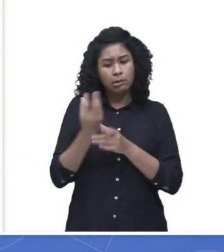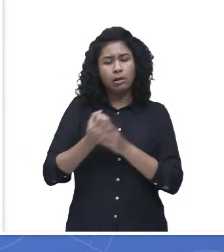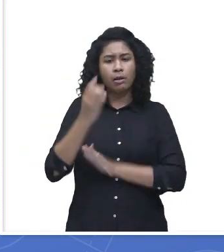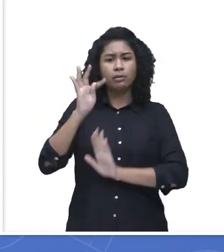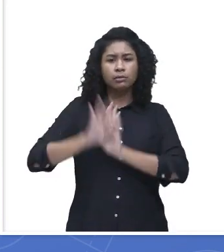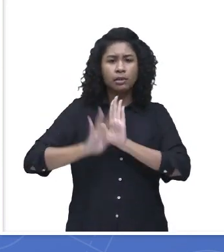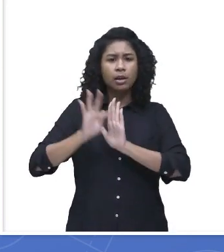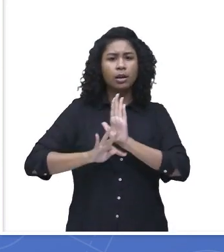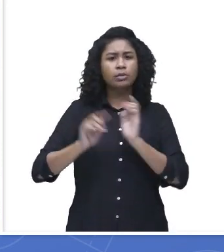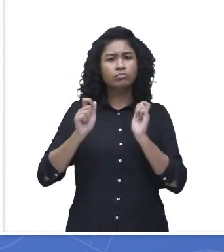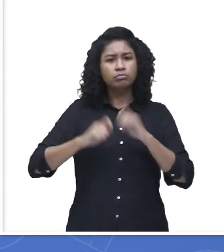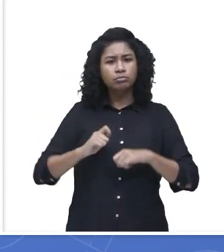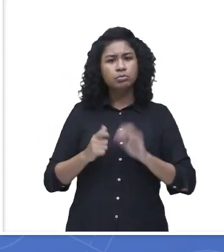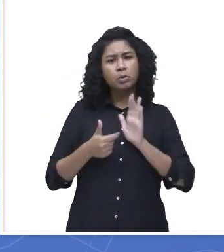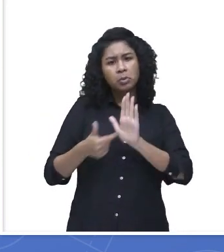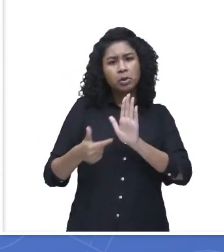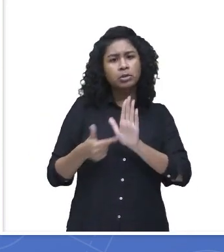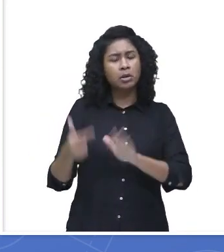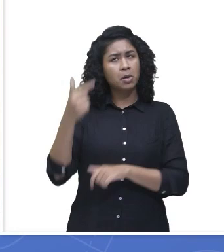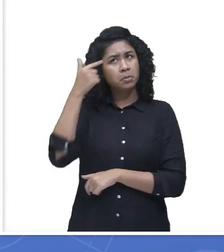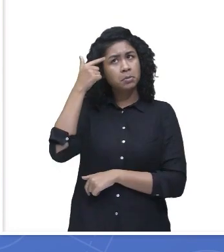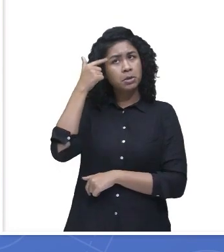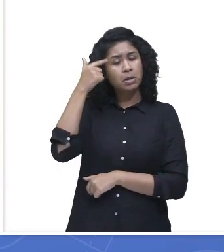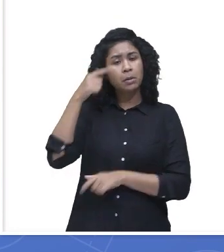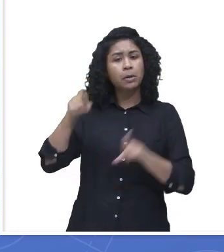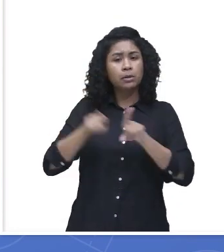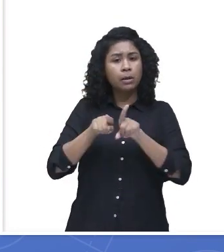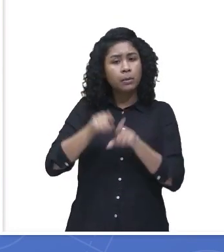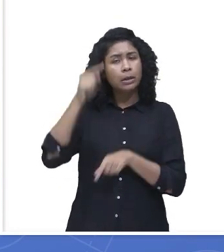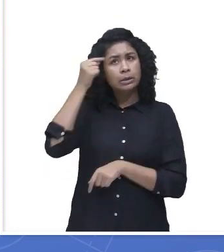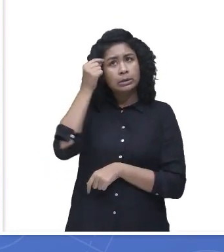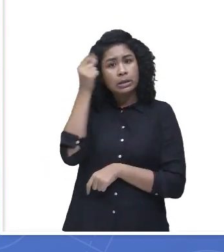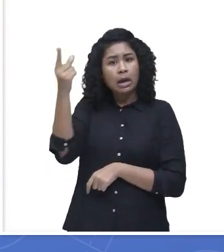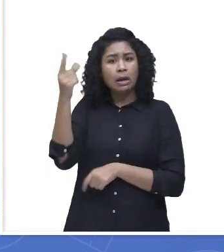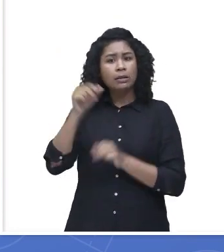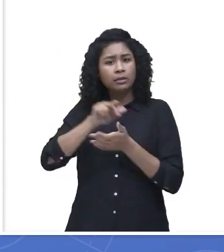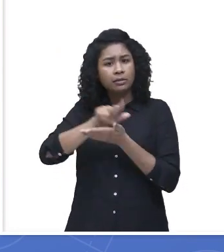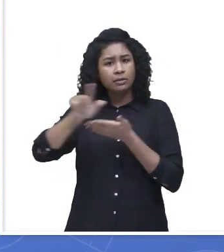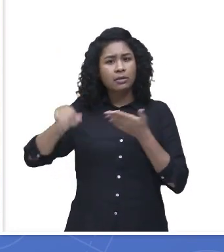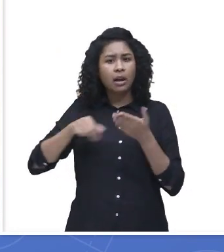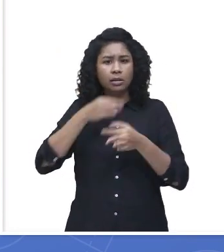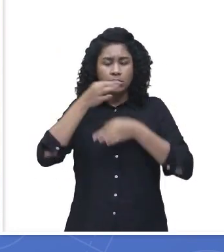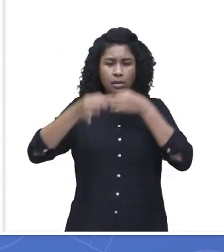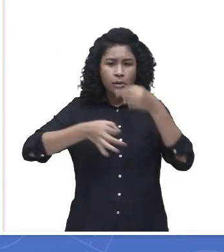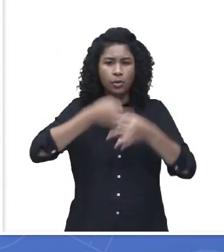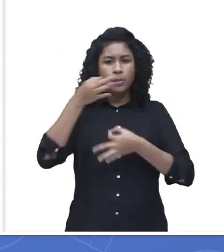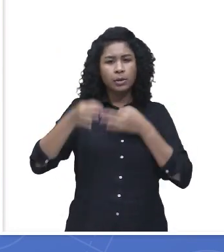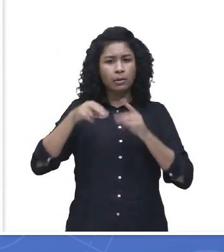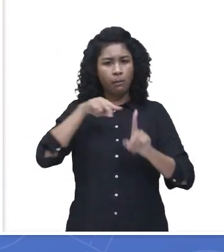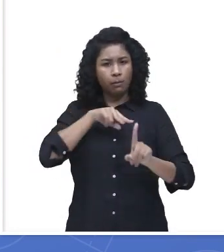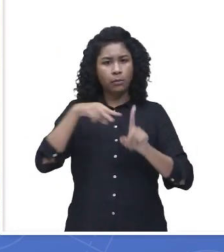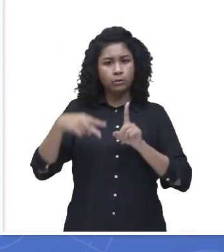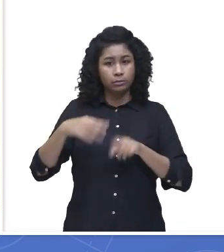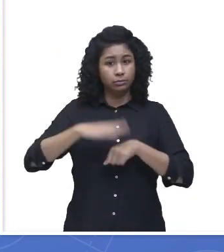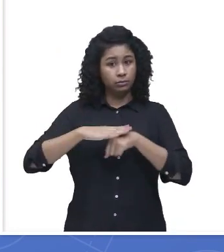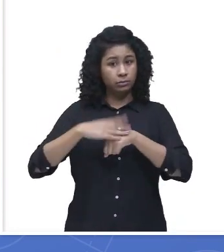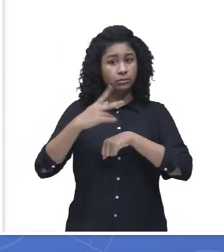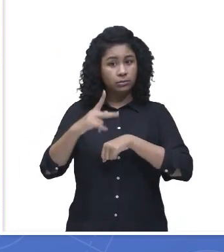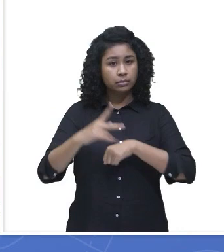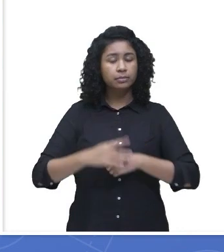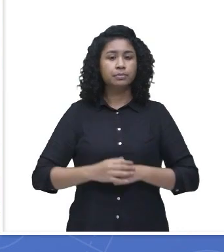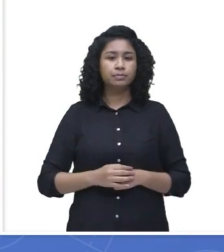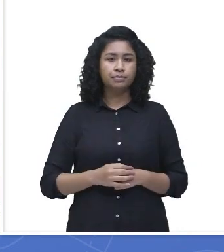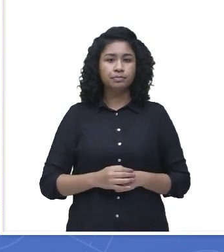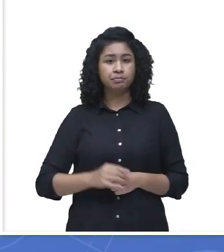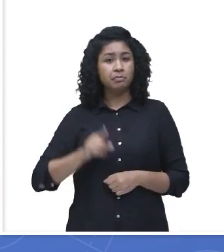o seu pensamento, expressar suas ideias e argumentar defendendo seus pontos de vista, certo? Isso daí será exigido de você